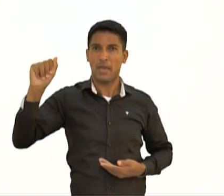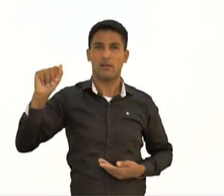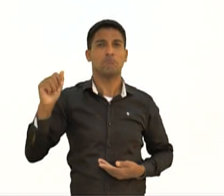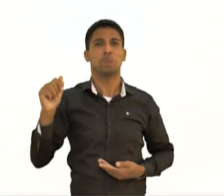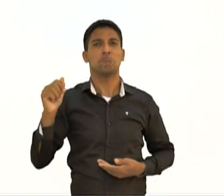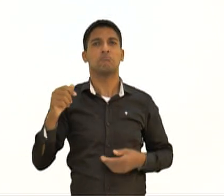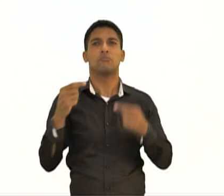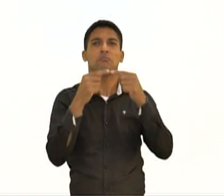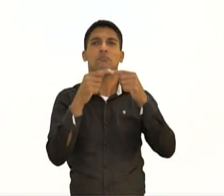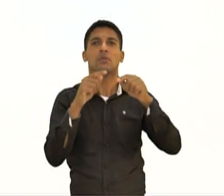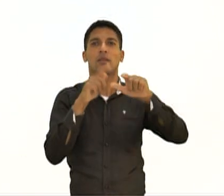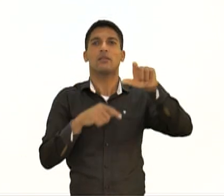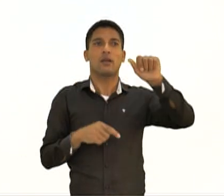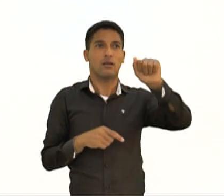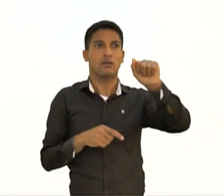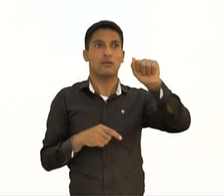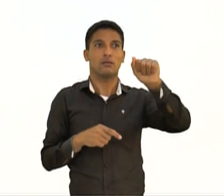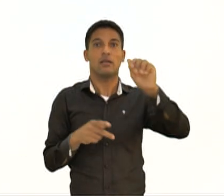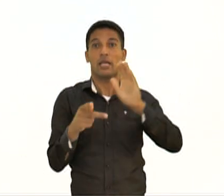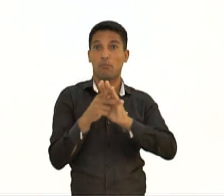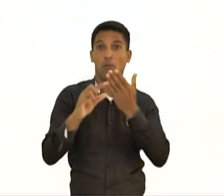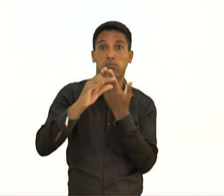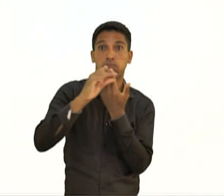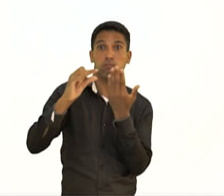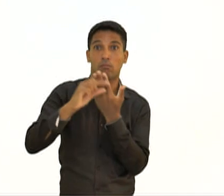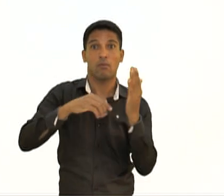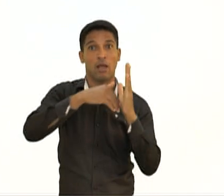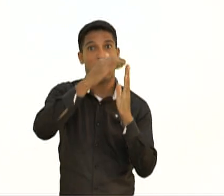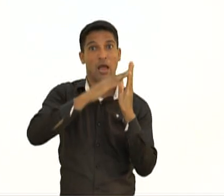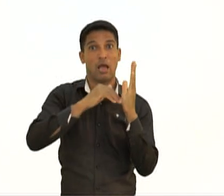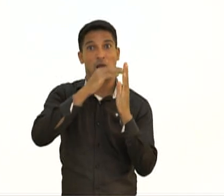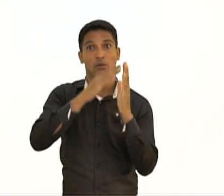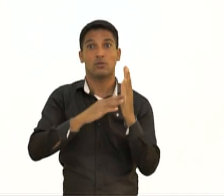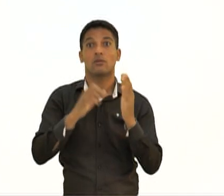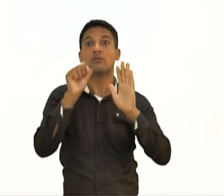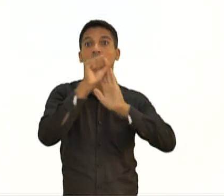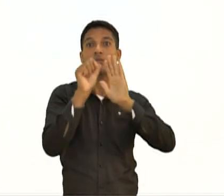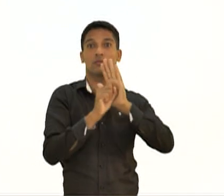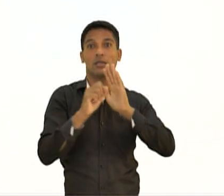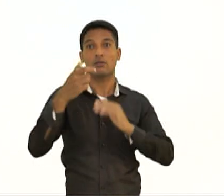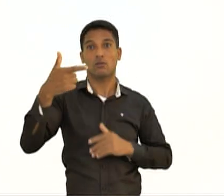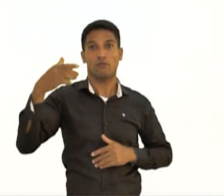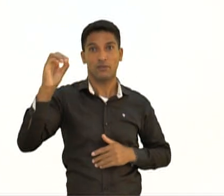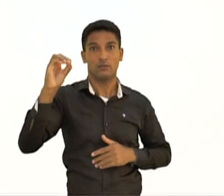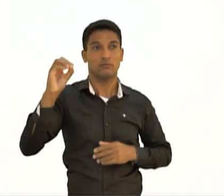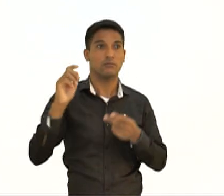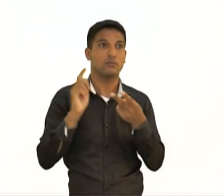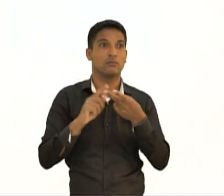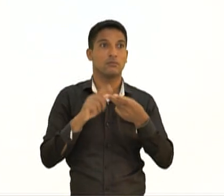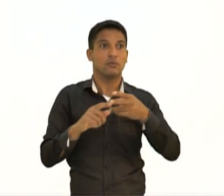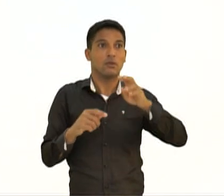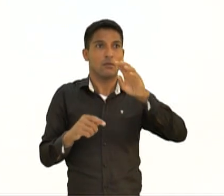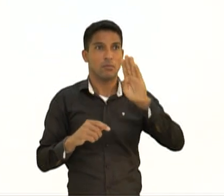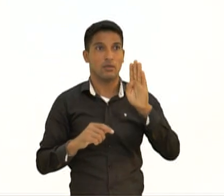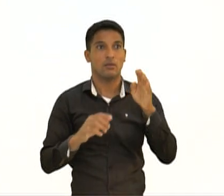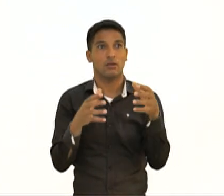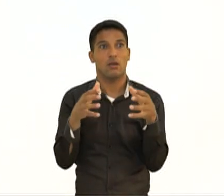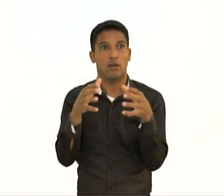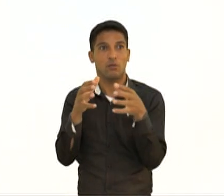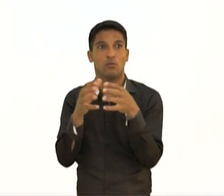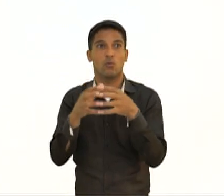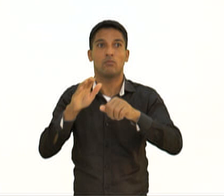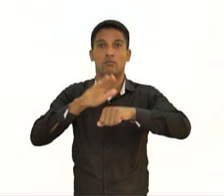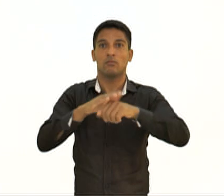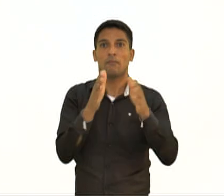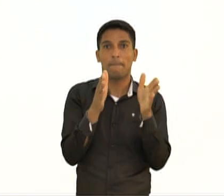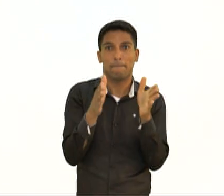XX. Letra B, conjunto de períodos da arte onde ocorreu a união dos artistas. Ou letra